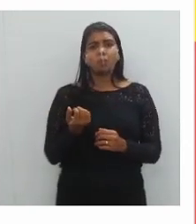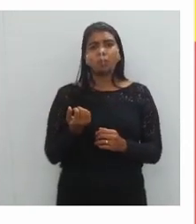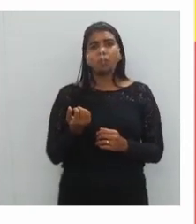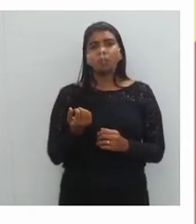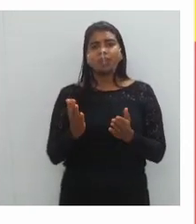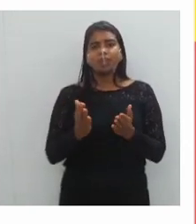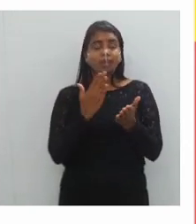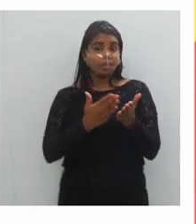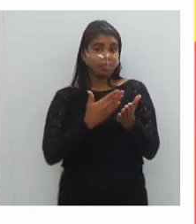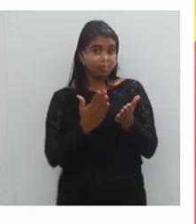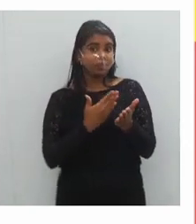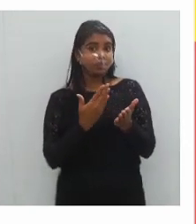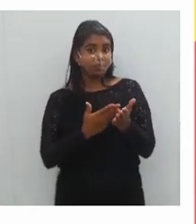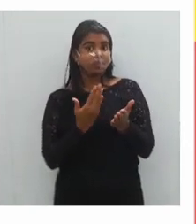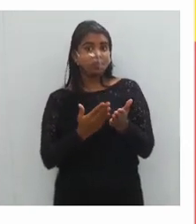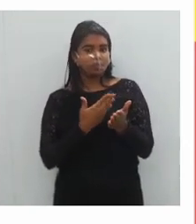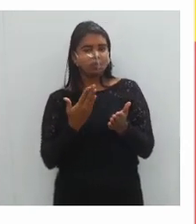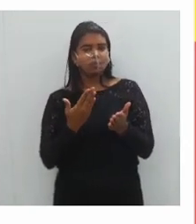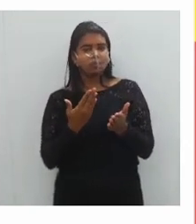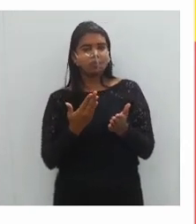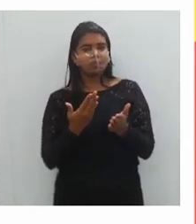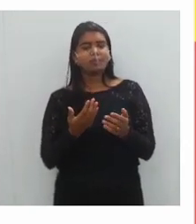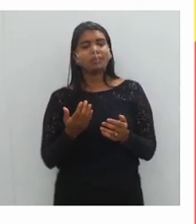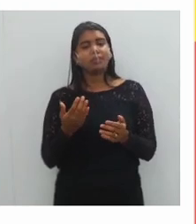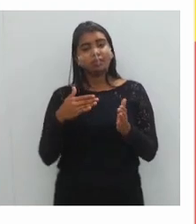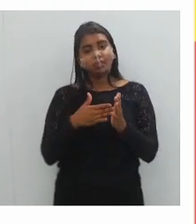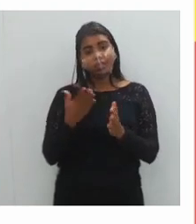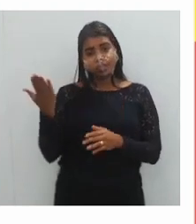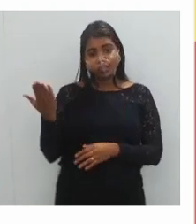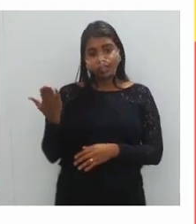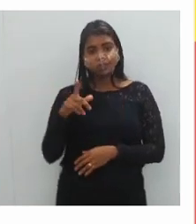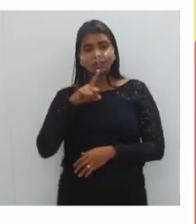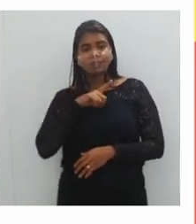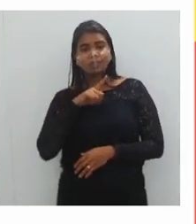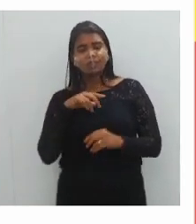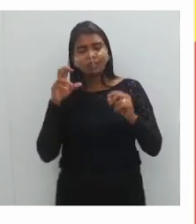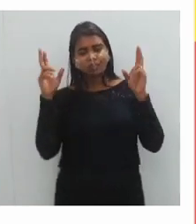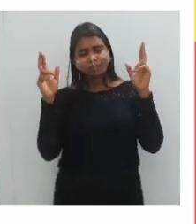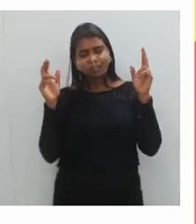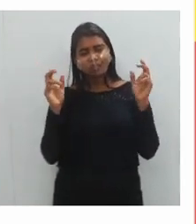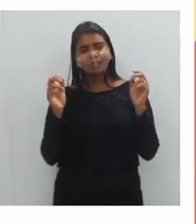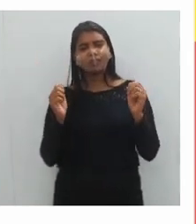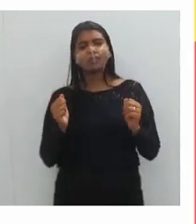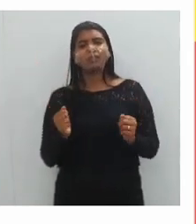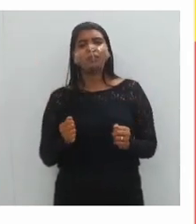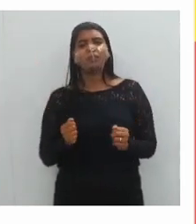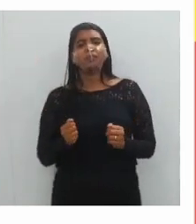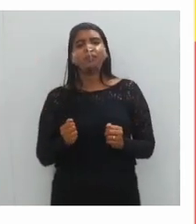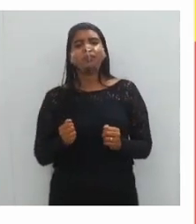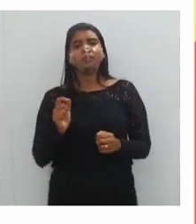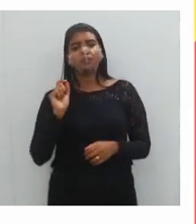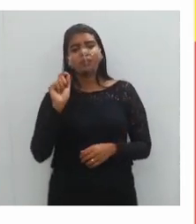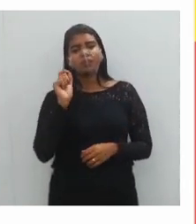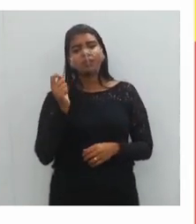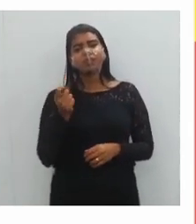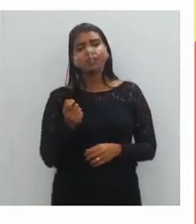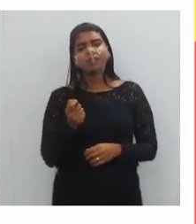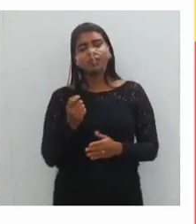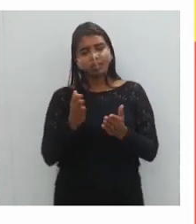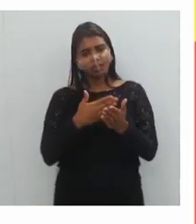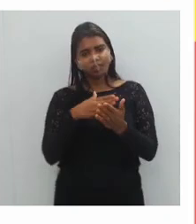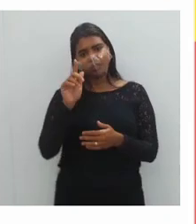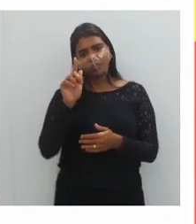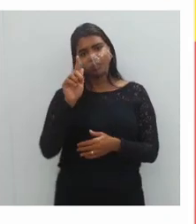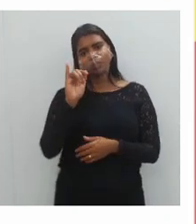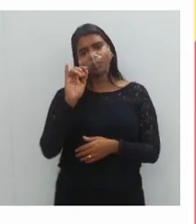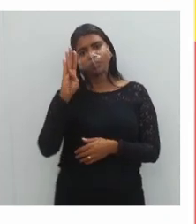as revistas, né, que até hoje nós temos aí como um termo, que é o termo gibi,